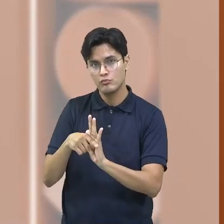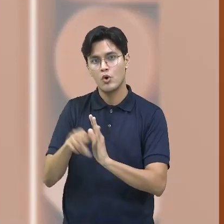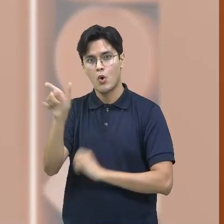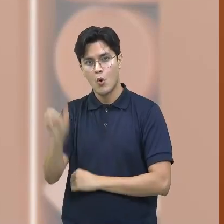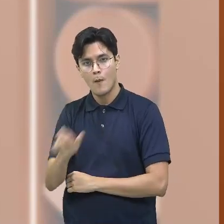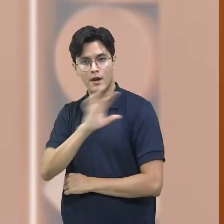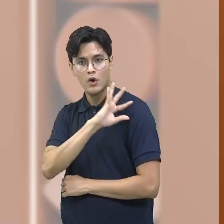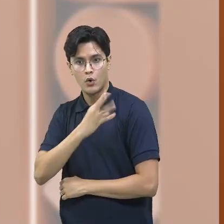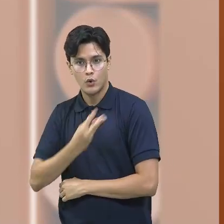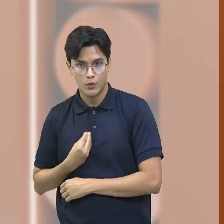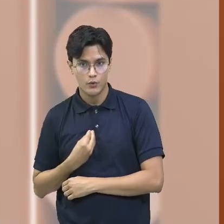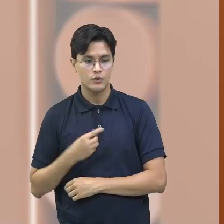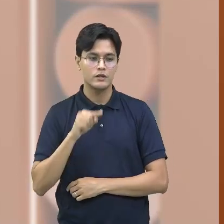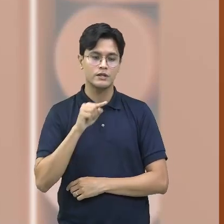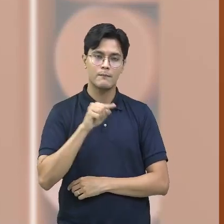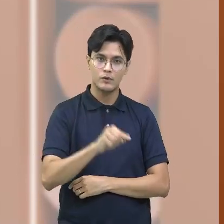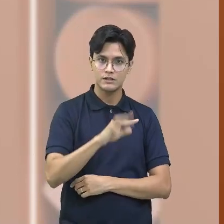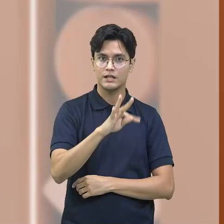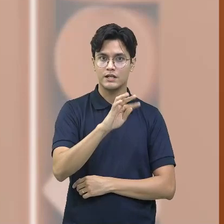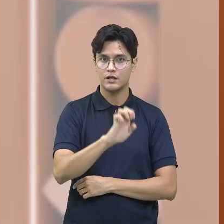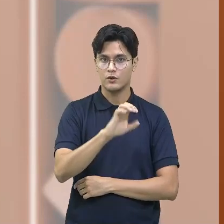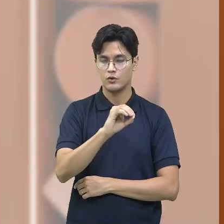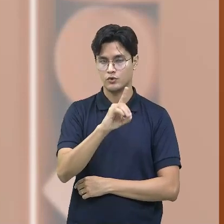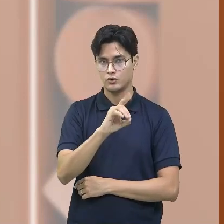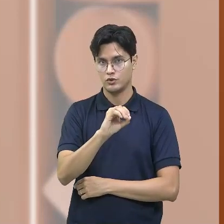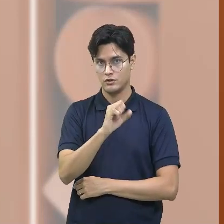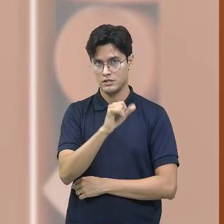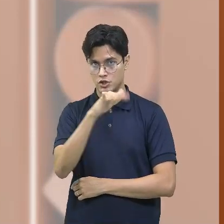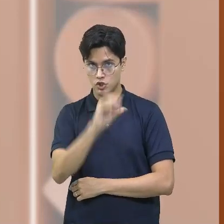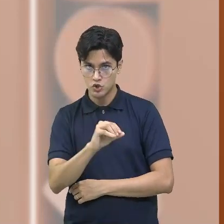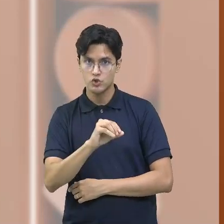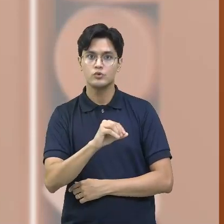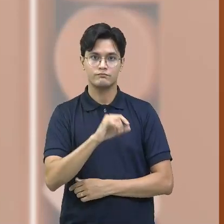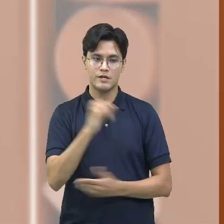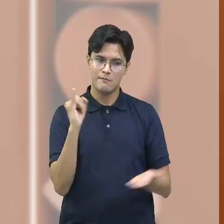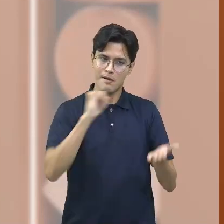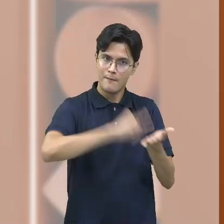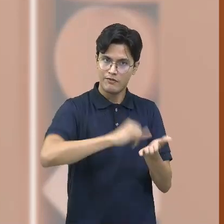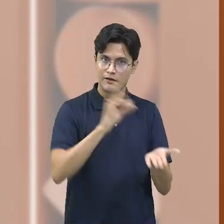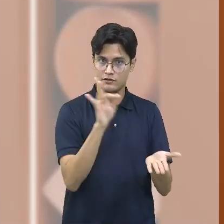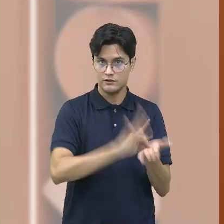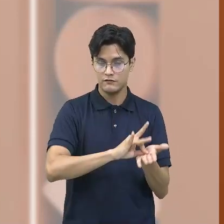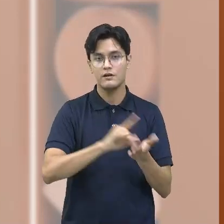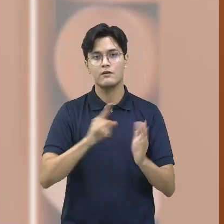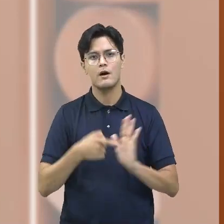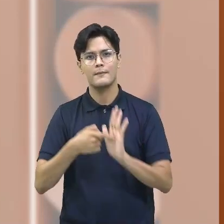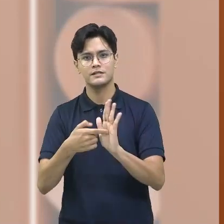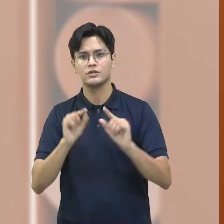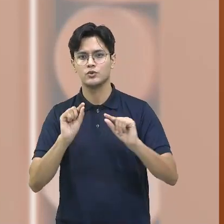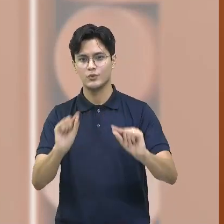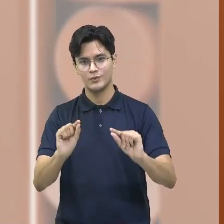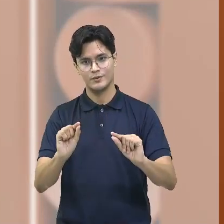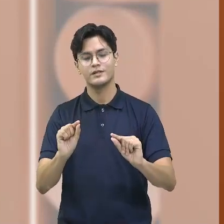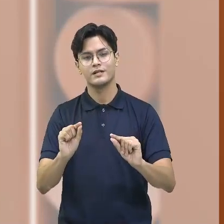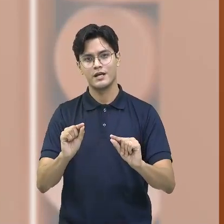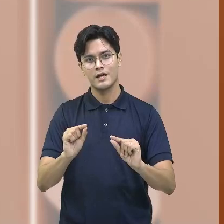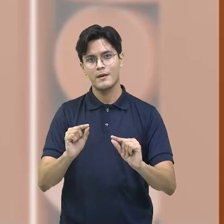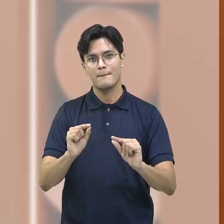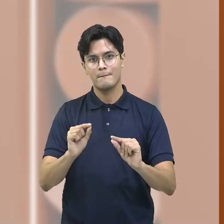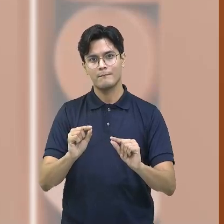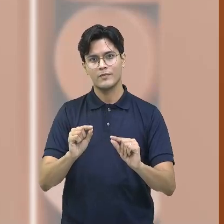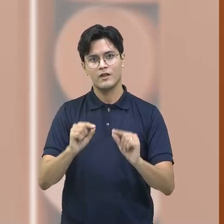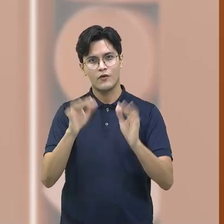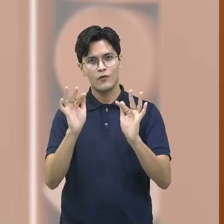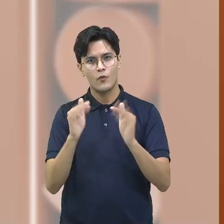fato com Teodósio já apresenta os últimos momentos do